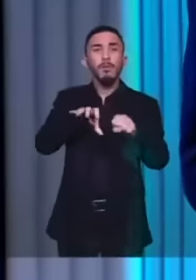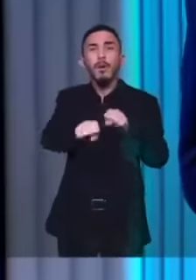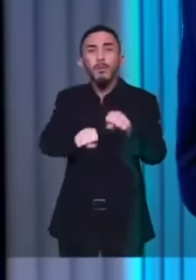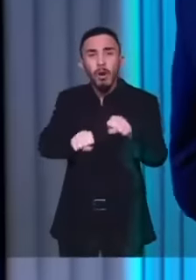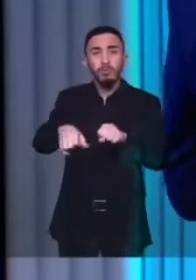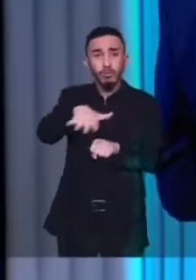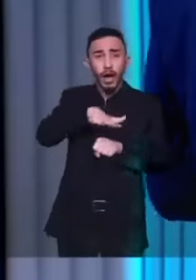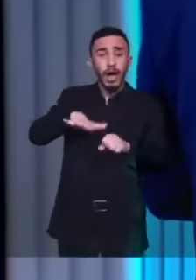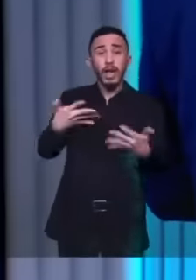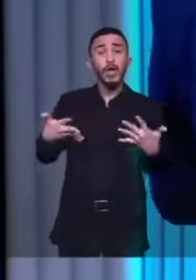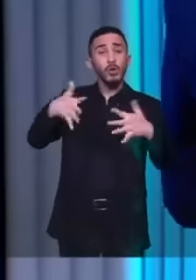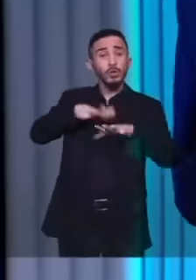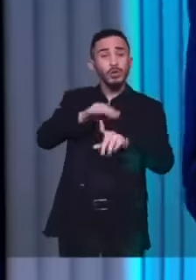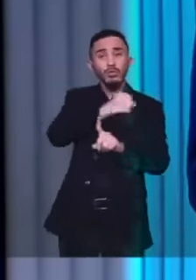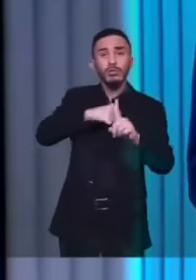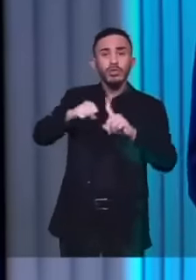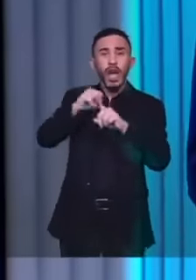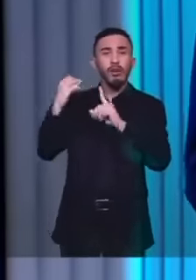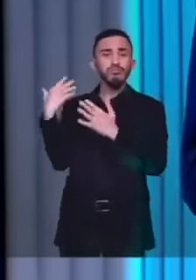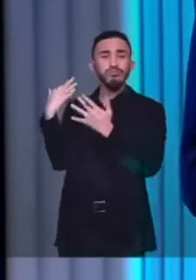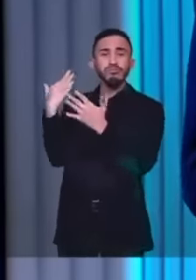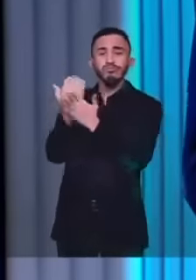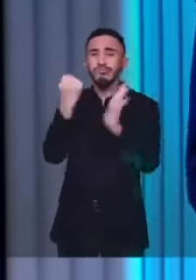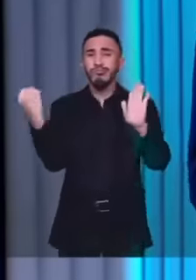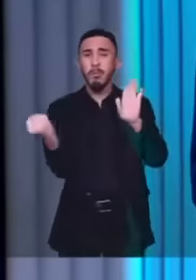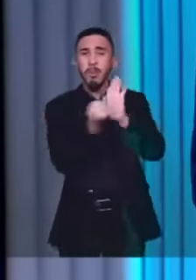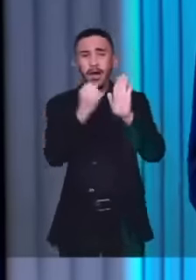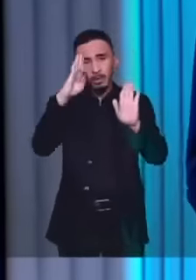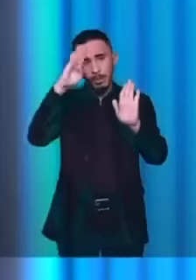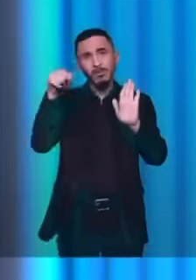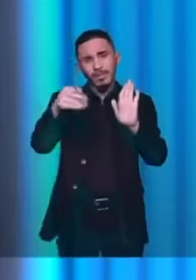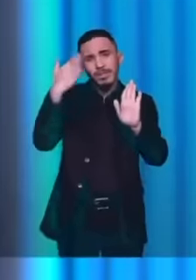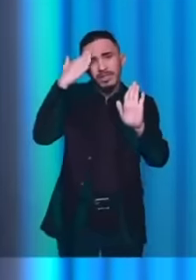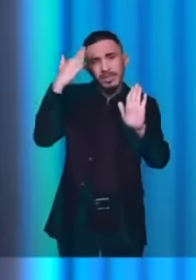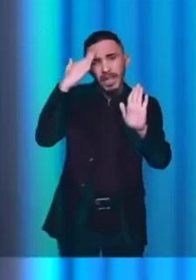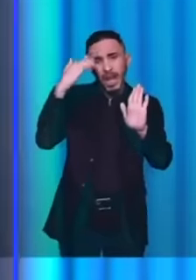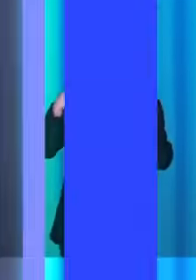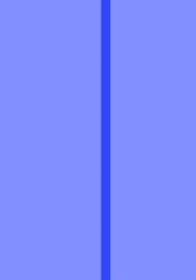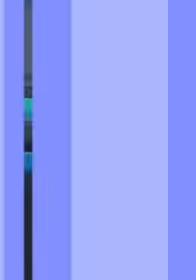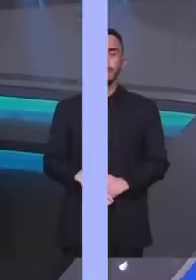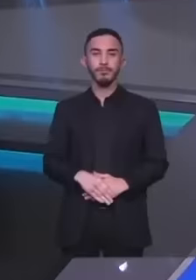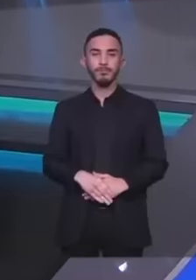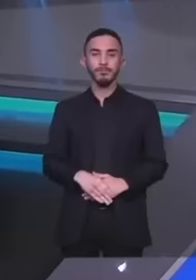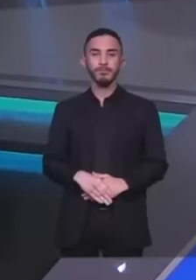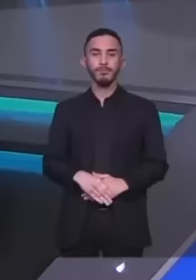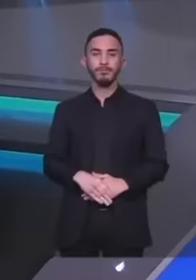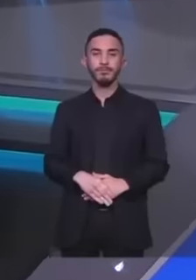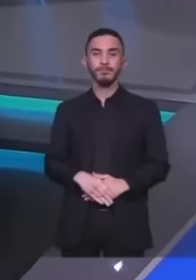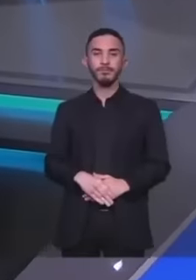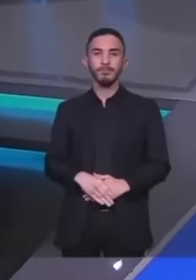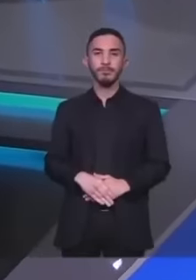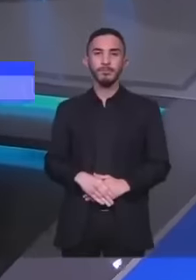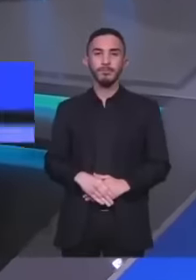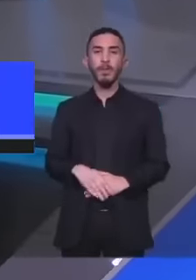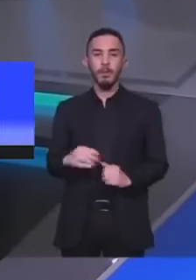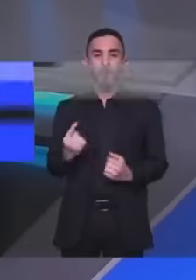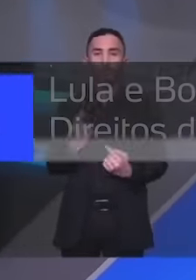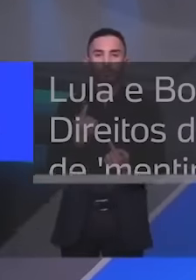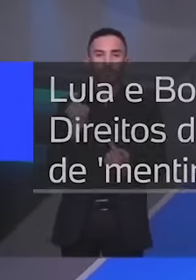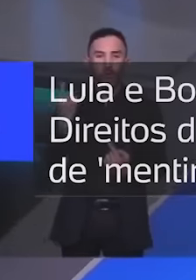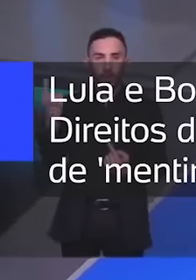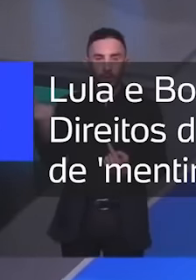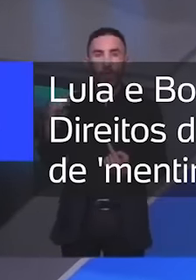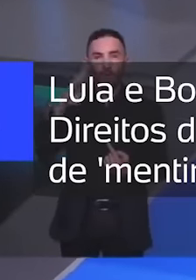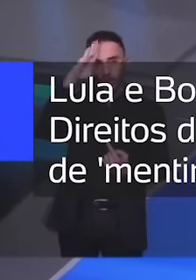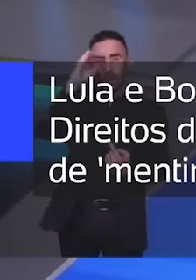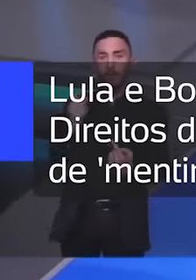a maior inclusão social da história do país, e você sabe disso. Eu não estou pegando um período pequeno. O senhor pode retornar ao seu lugar,